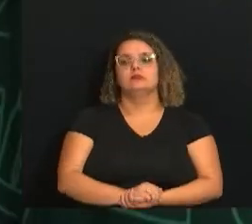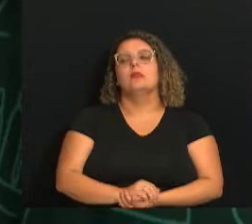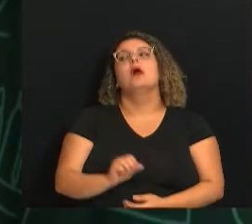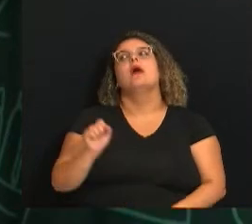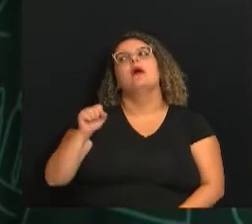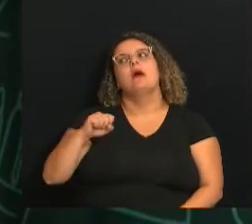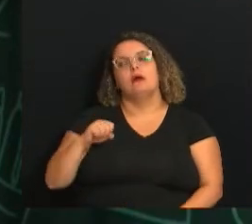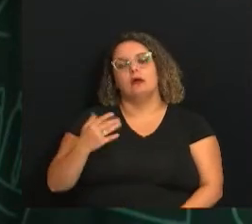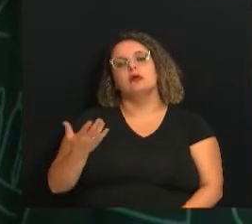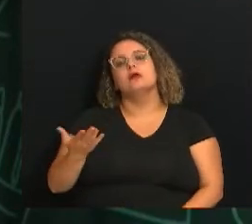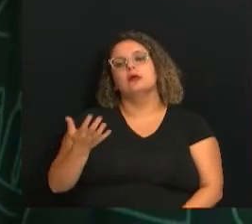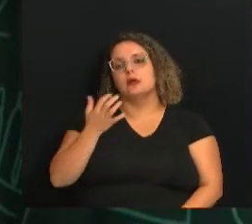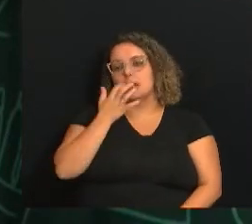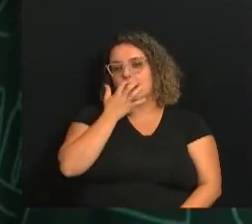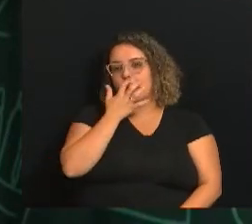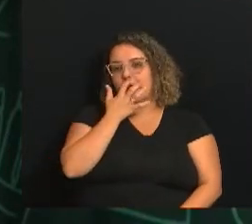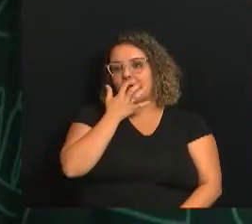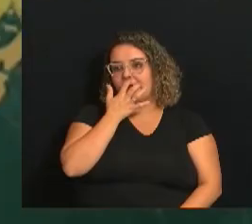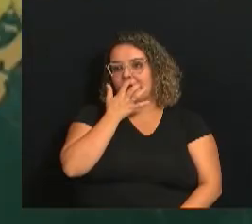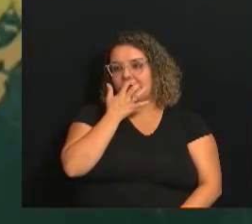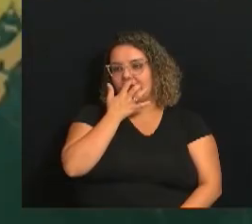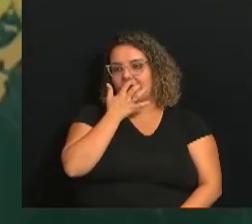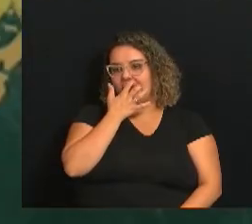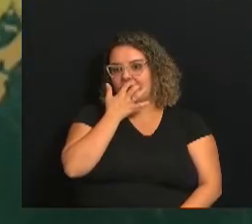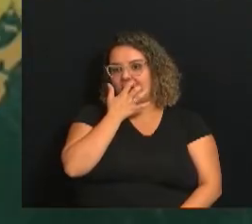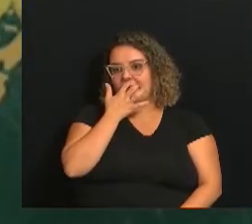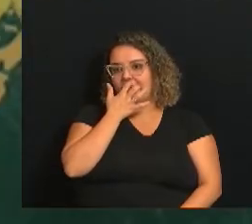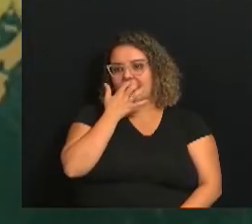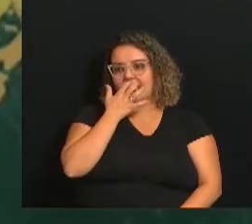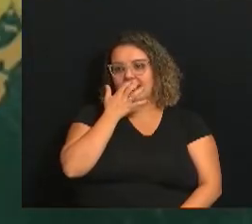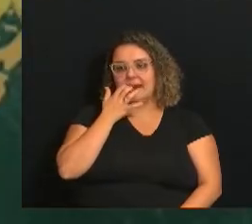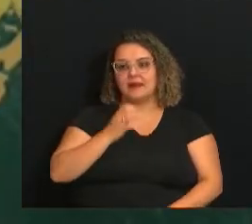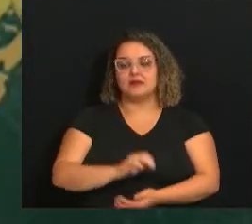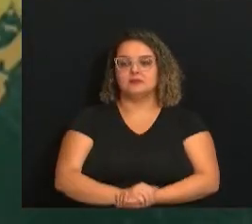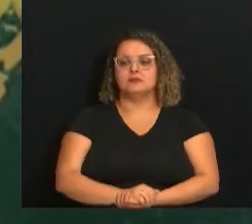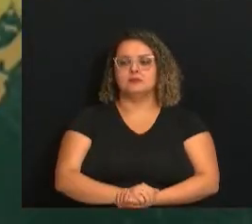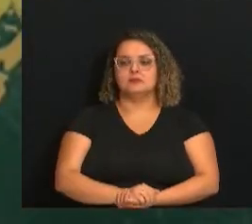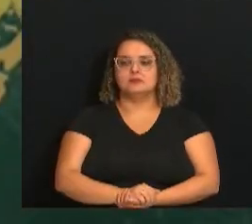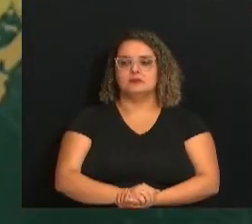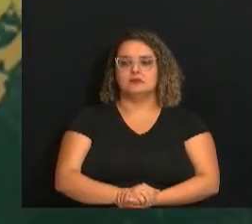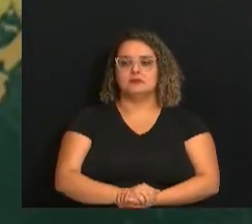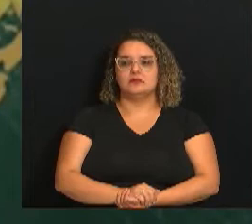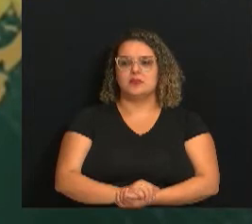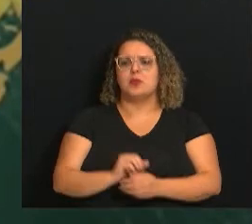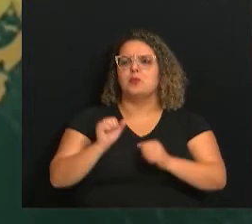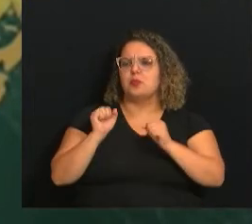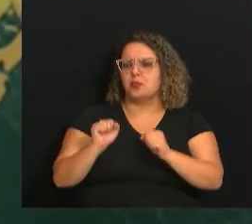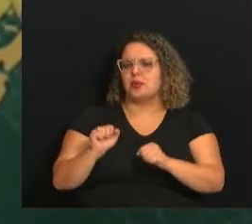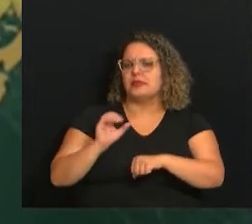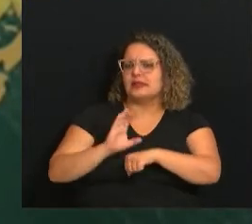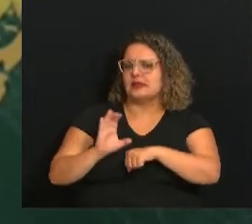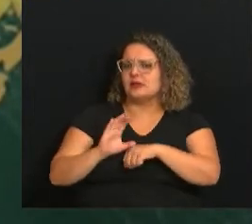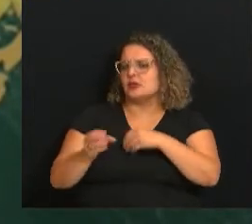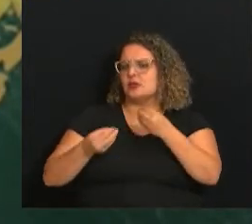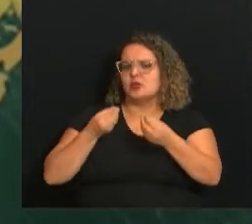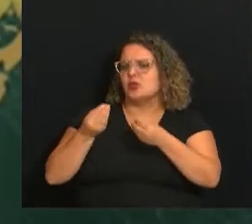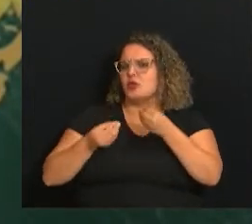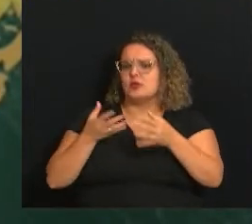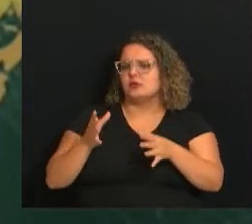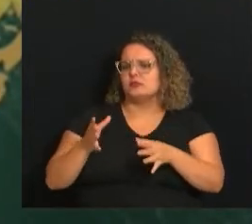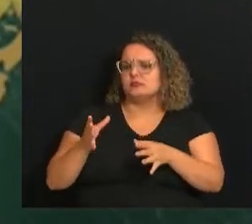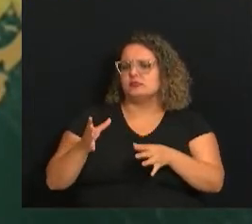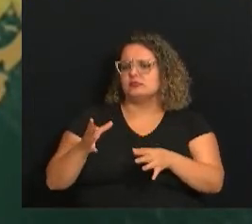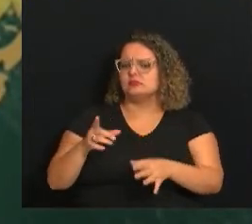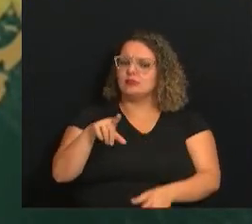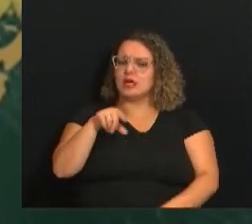com certeza. E você já poderia estar cursando a faculdade? Conta pra gente, mas optou